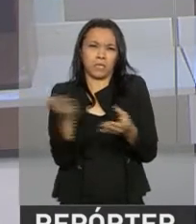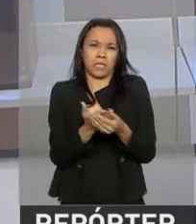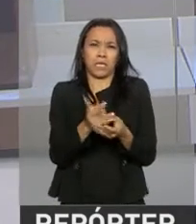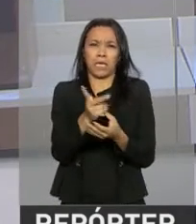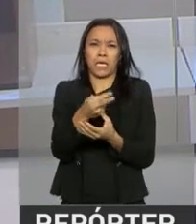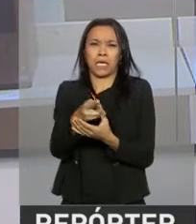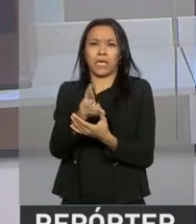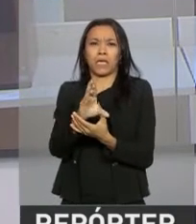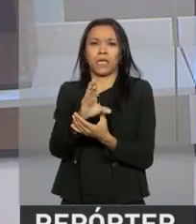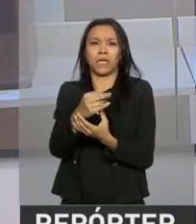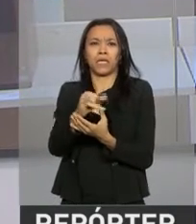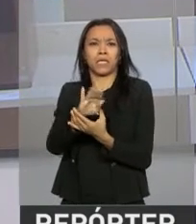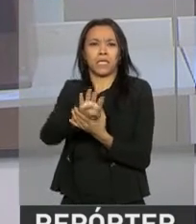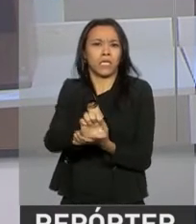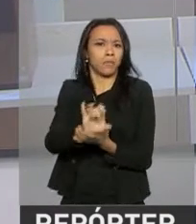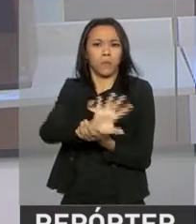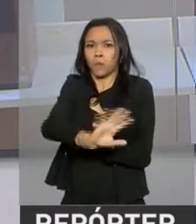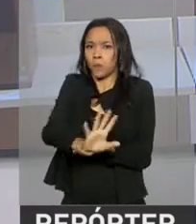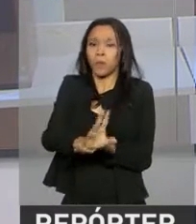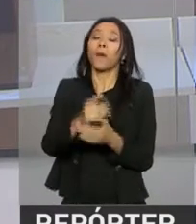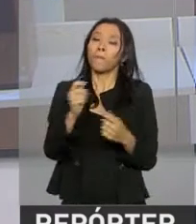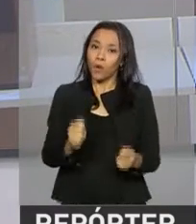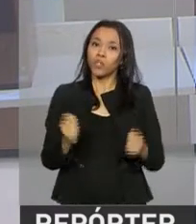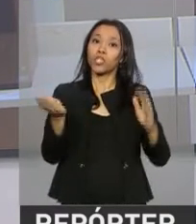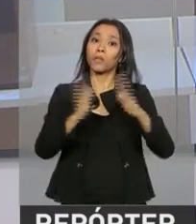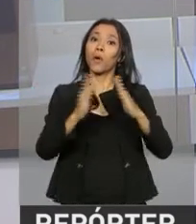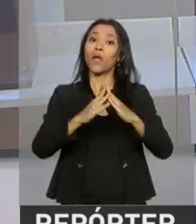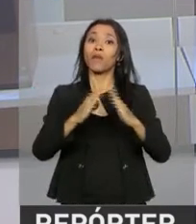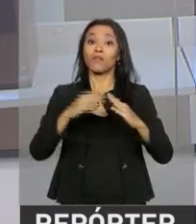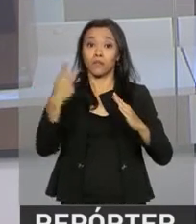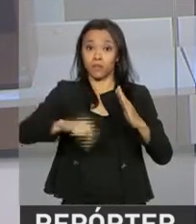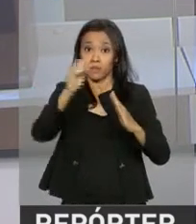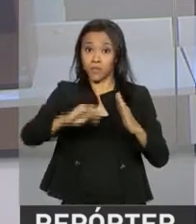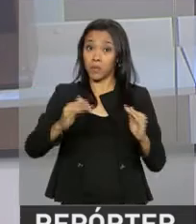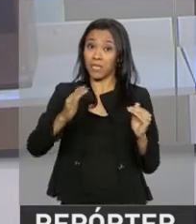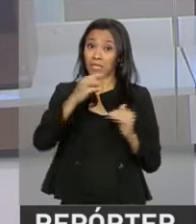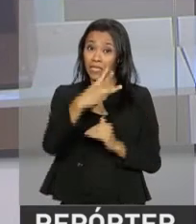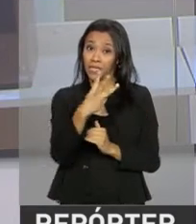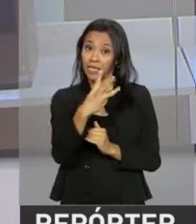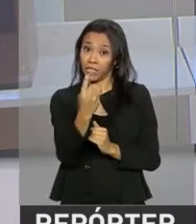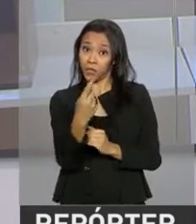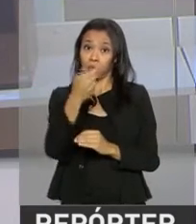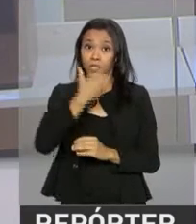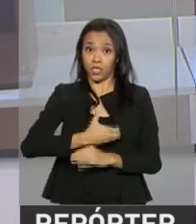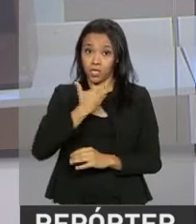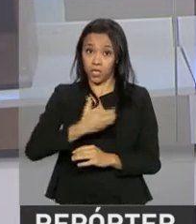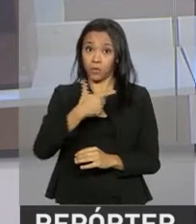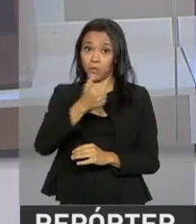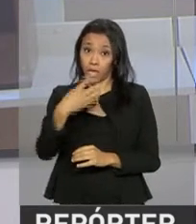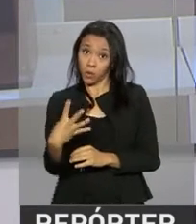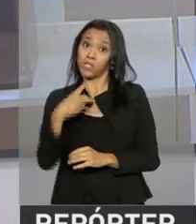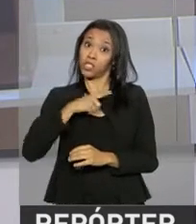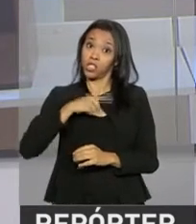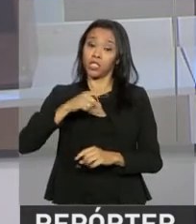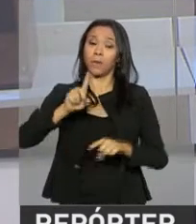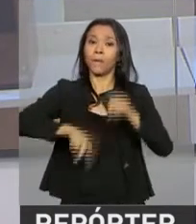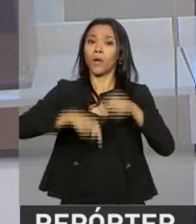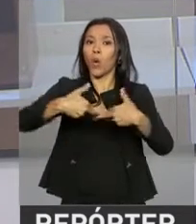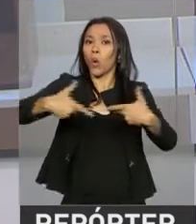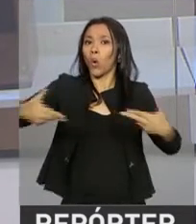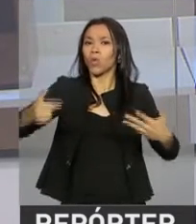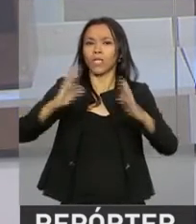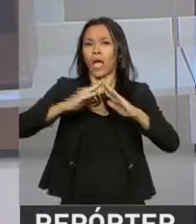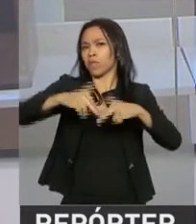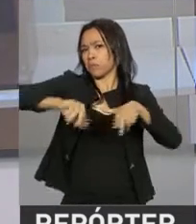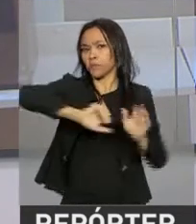irregularidade. Pode fazer a repatriação quem morava no Brasil em 31 de dezembro de 2014 e tinha recursos no exterior antes